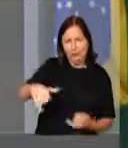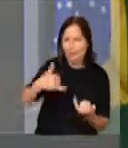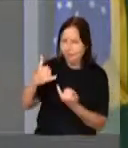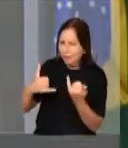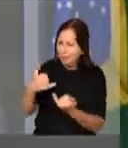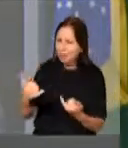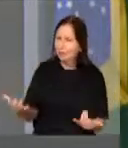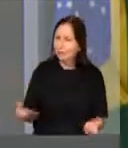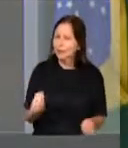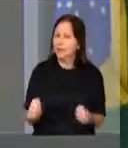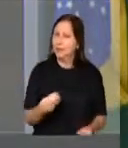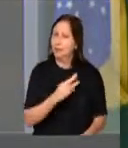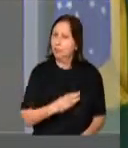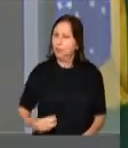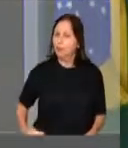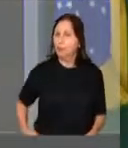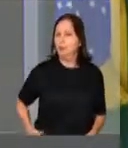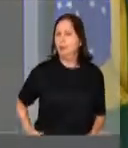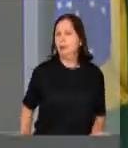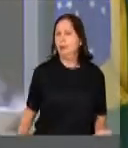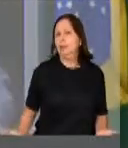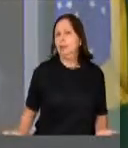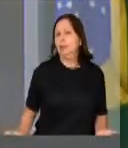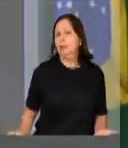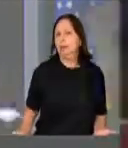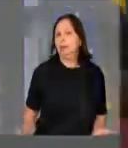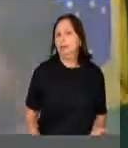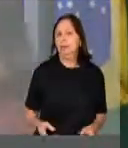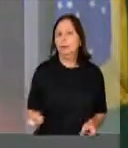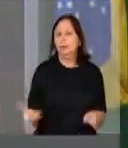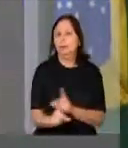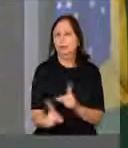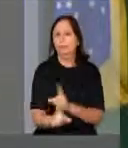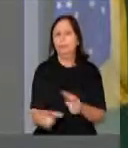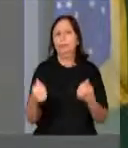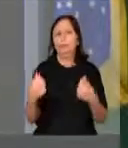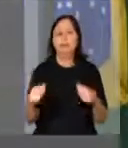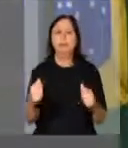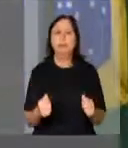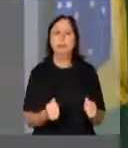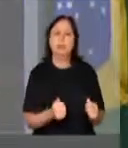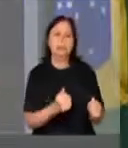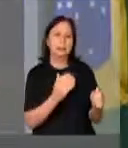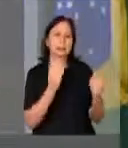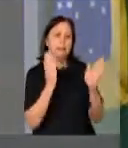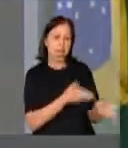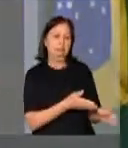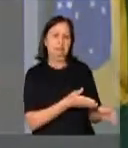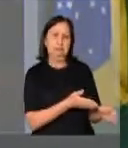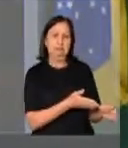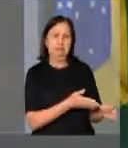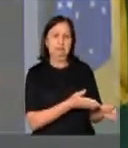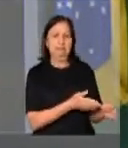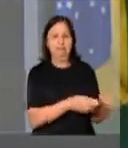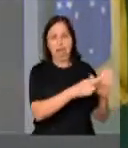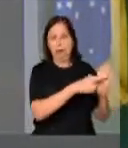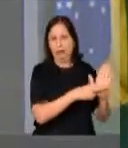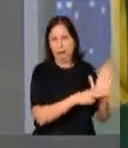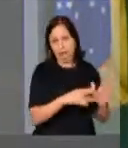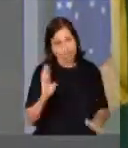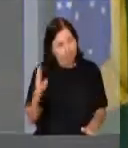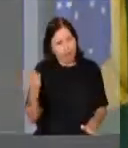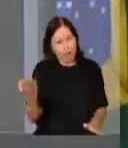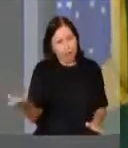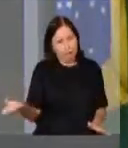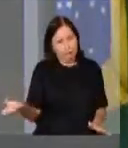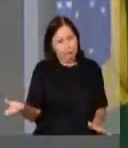seu critério, o ministro pode ignorar, aí simplesmente está se jogando para a plateia e se criando um ambiente de falsa moralidade.